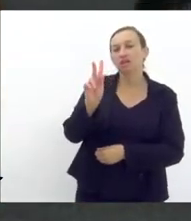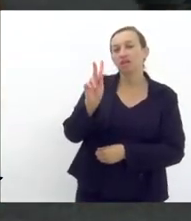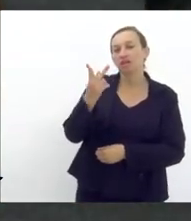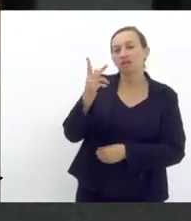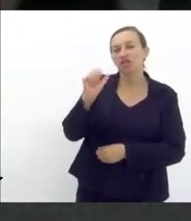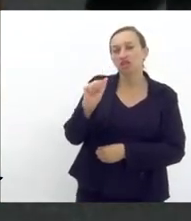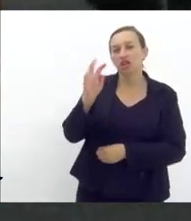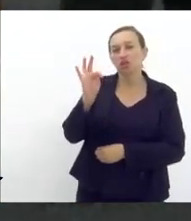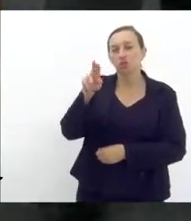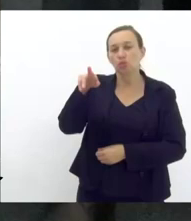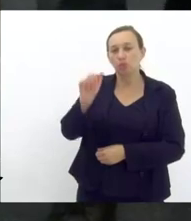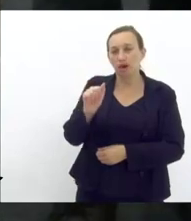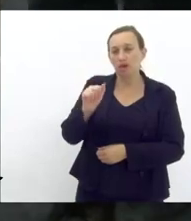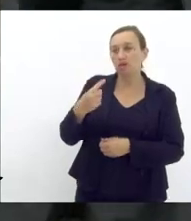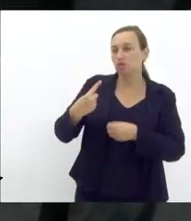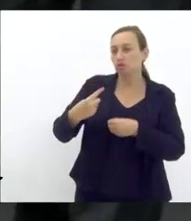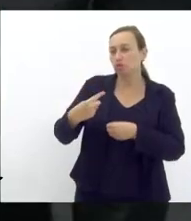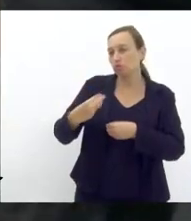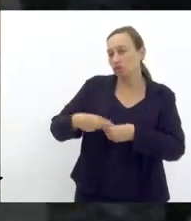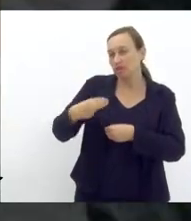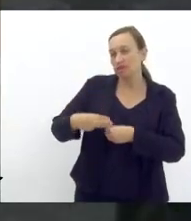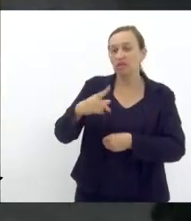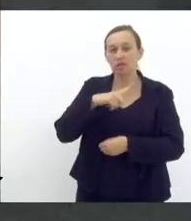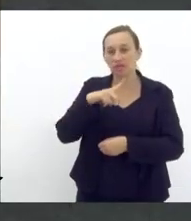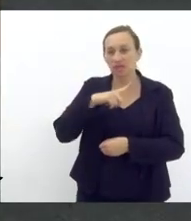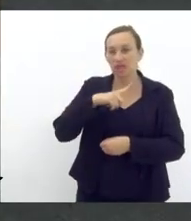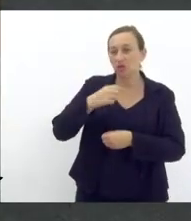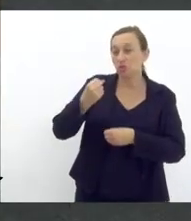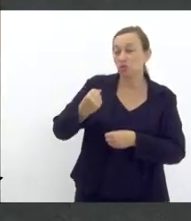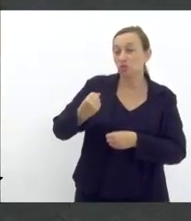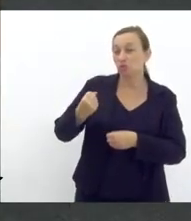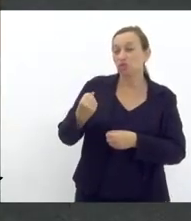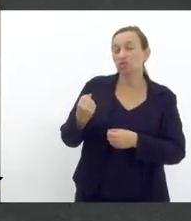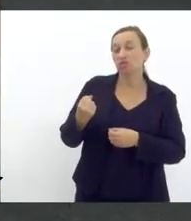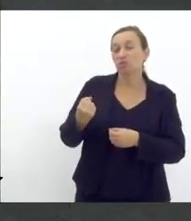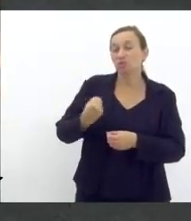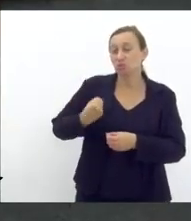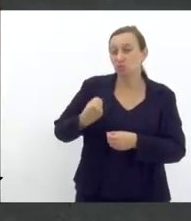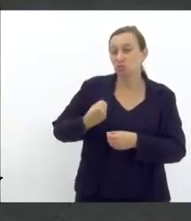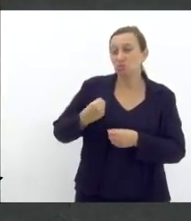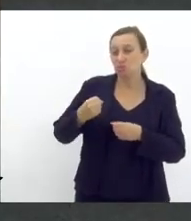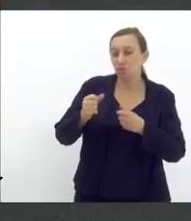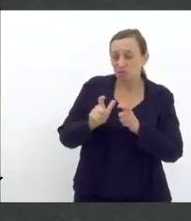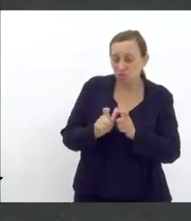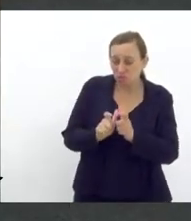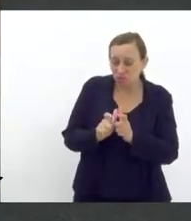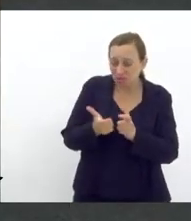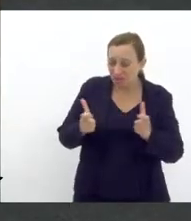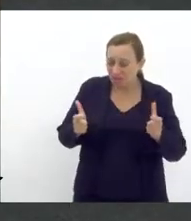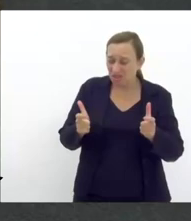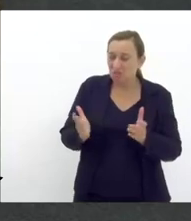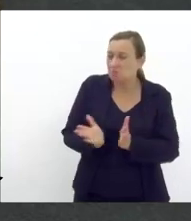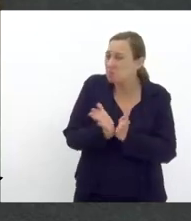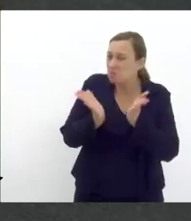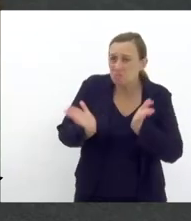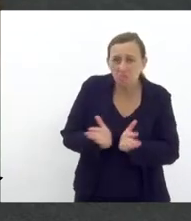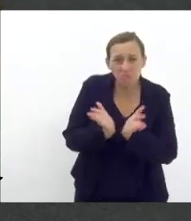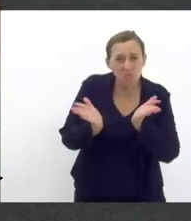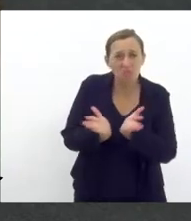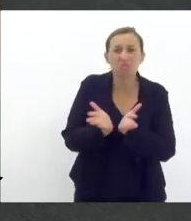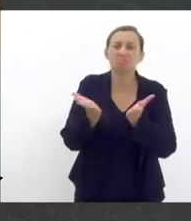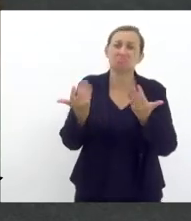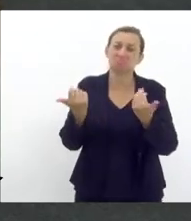no município que tem altos índices de pobreza e que